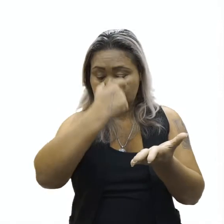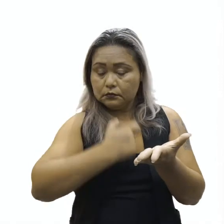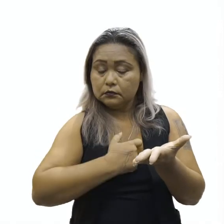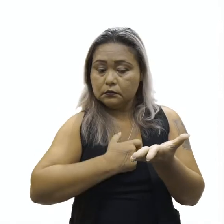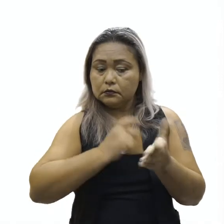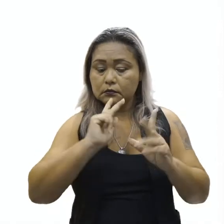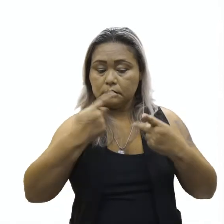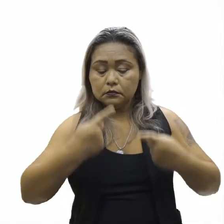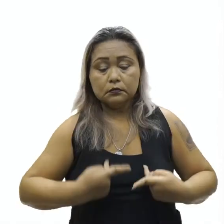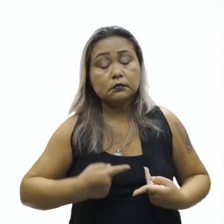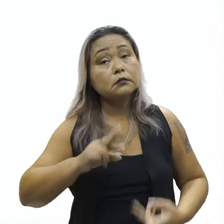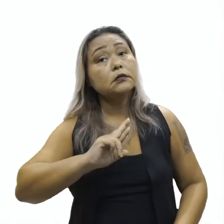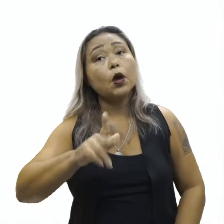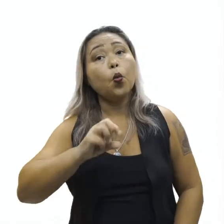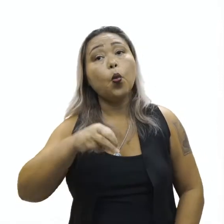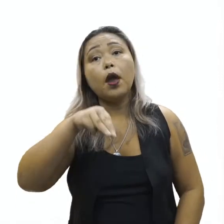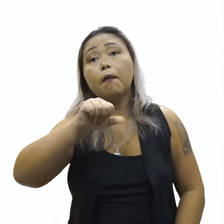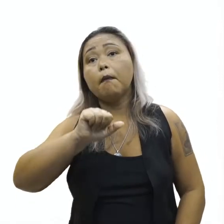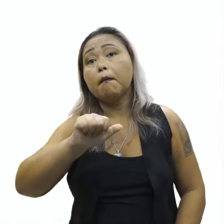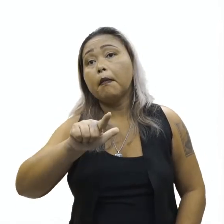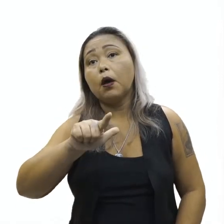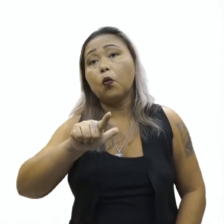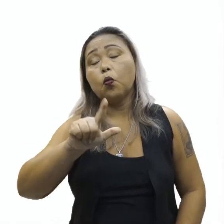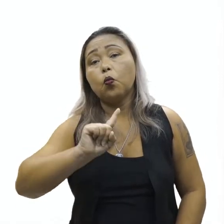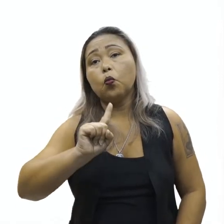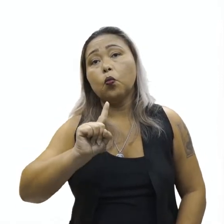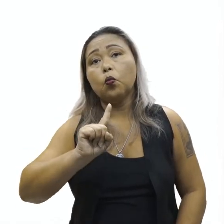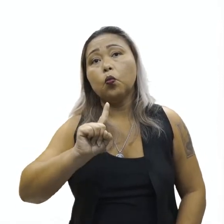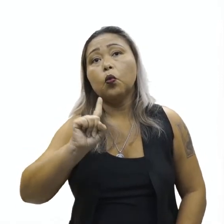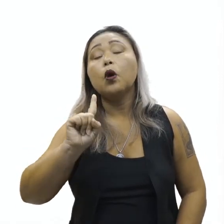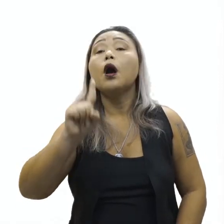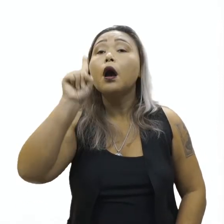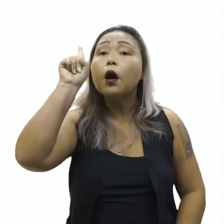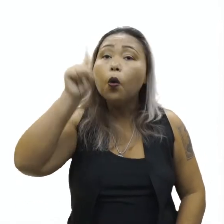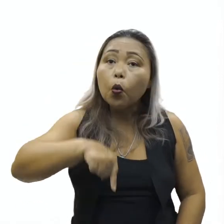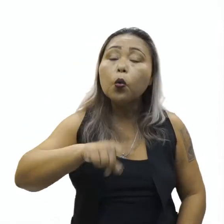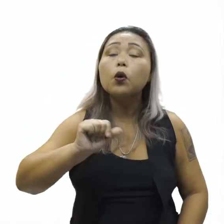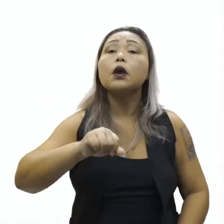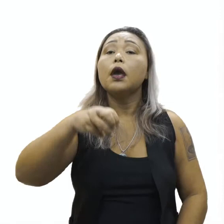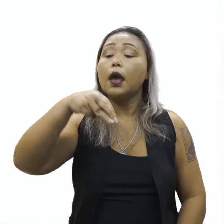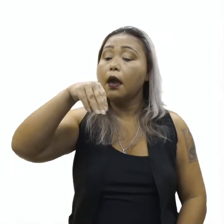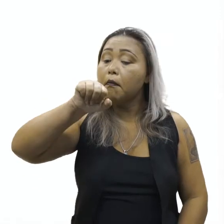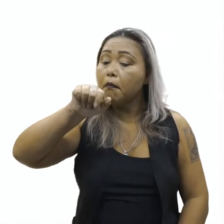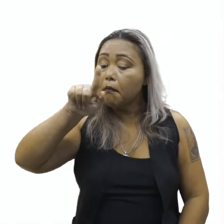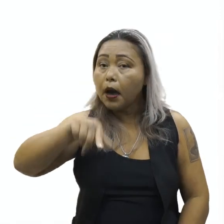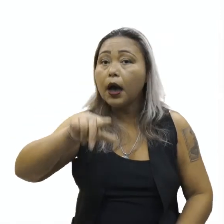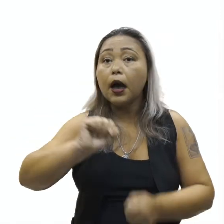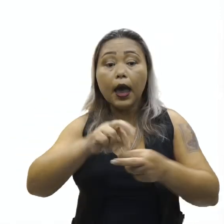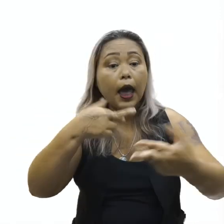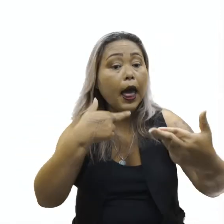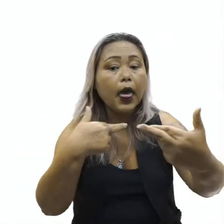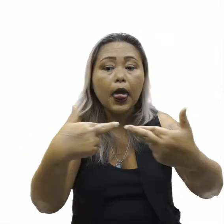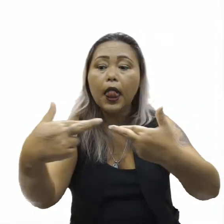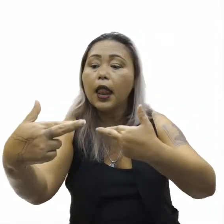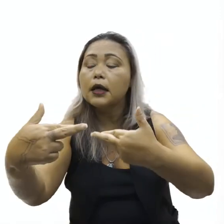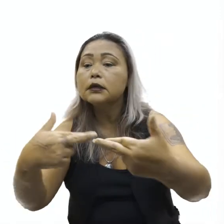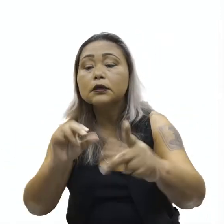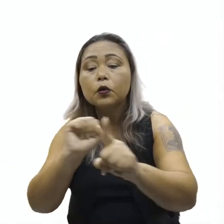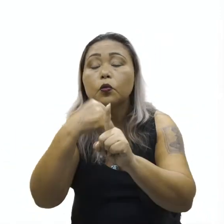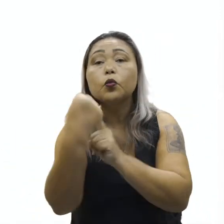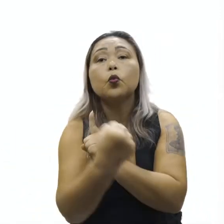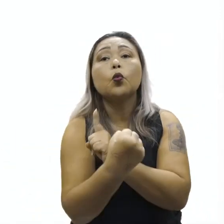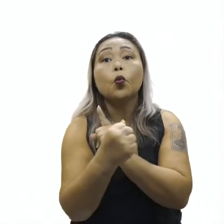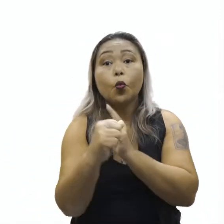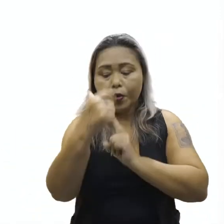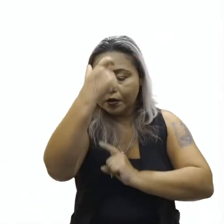é má, tá? E que o que é má é as relações sociais que vai tornando os seres humanos ruins,